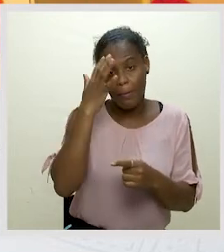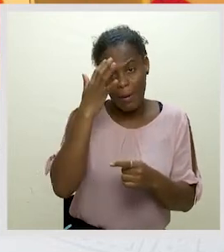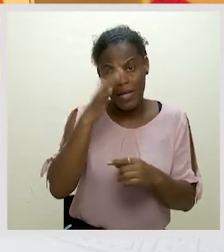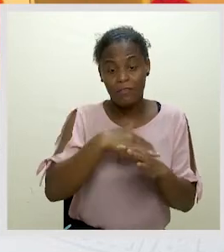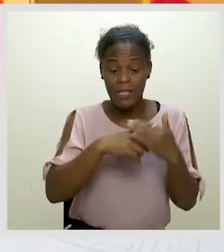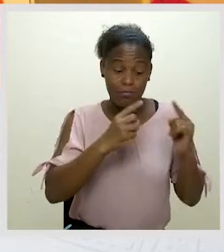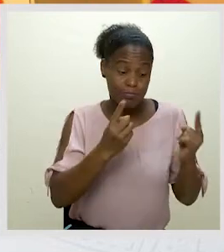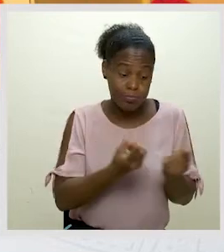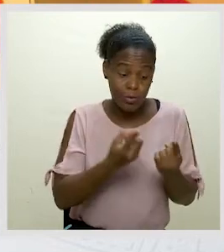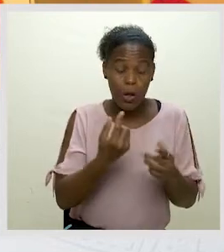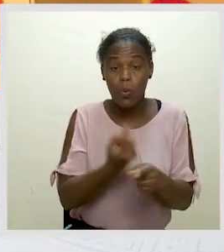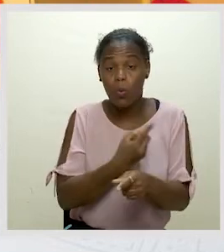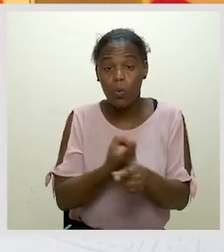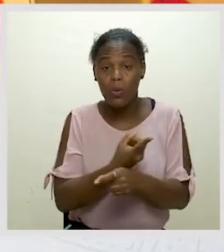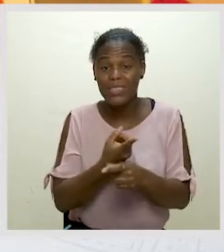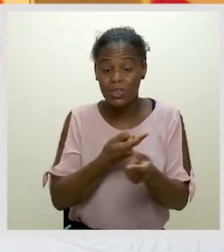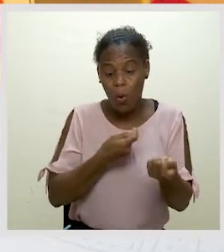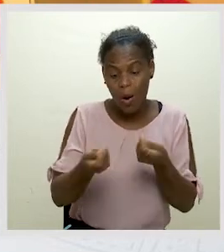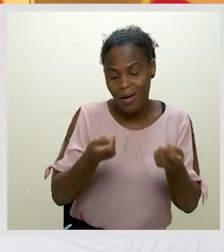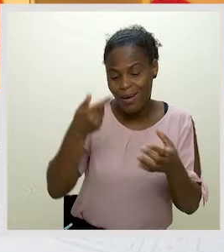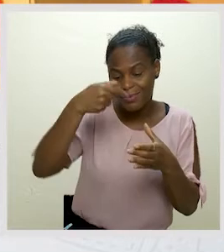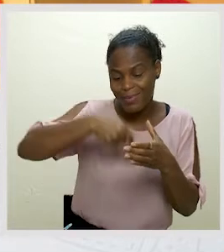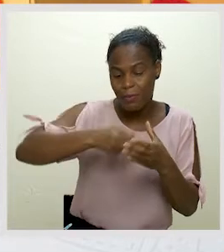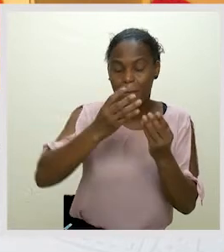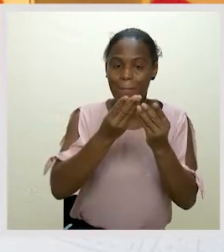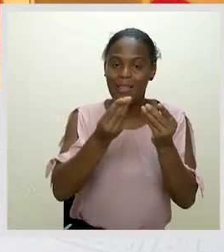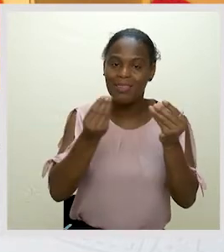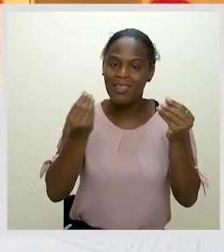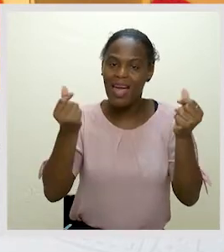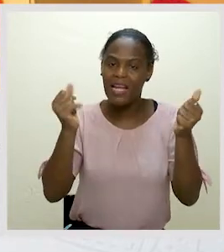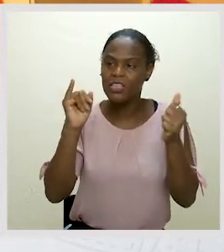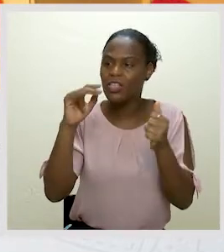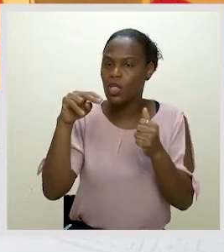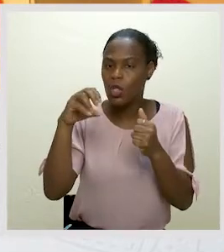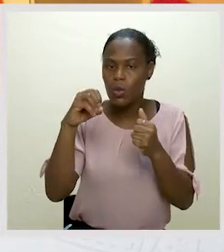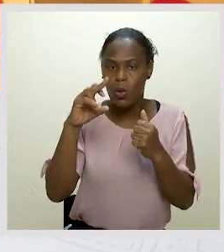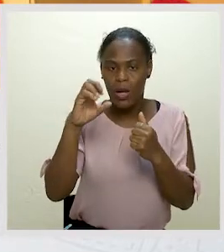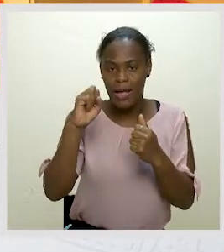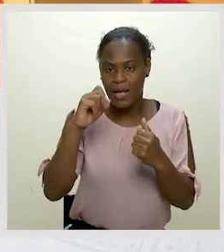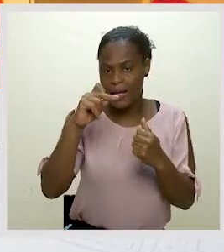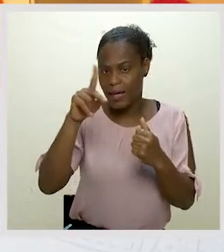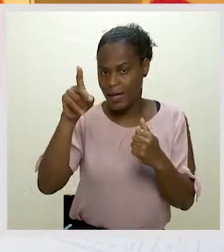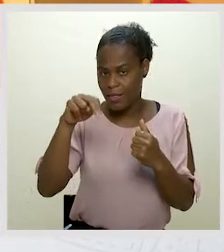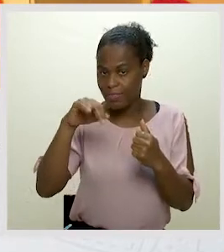fazer a síntese dos compostos orgânicos a partir da matéria inorgânica.